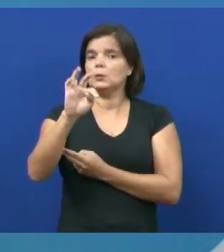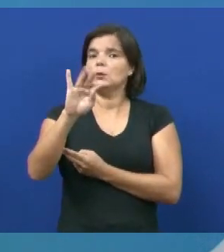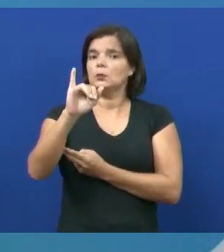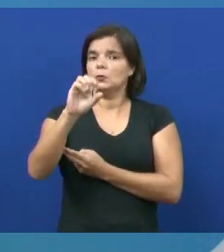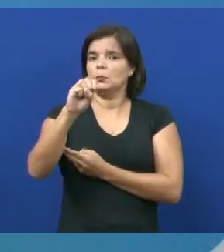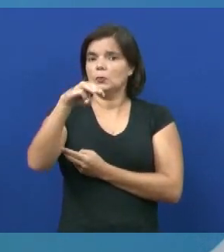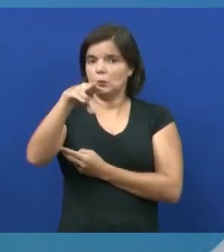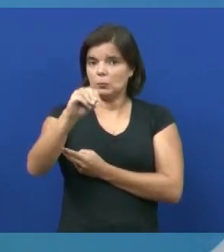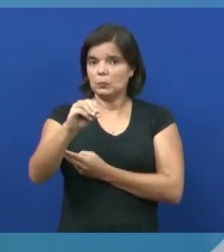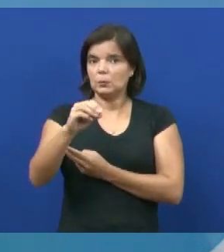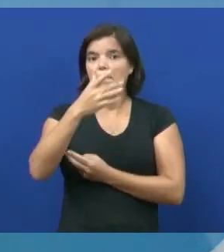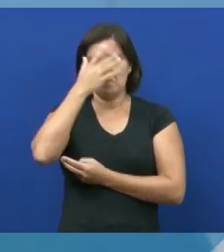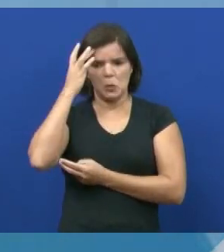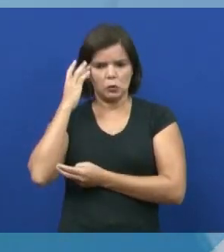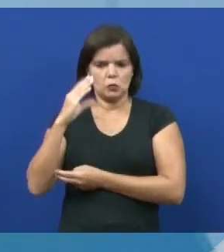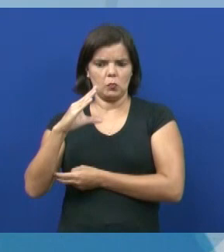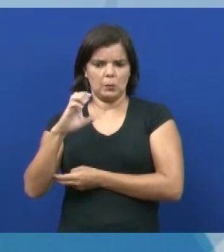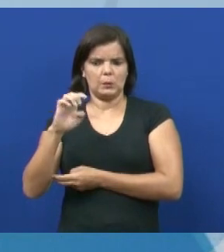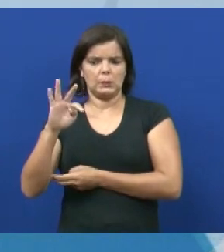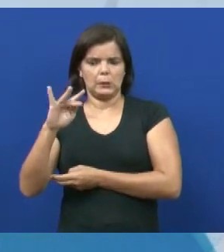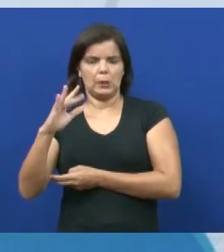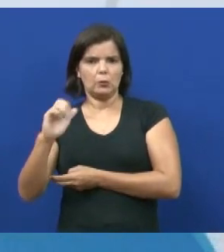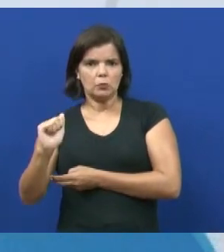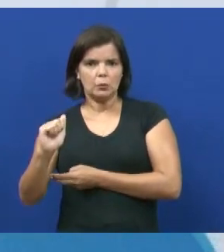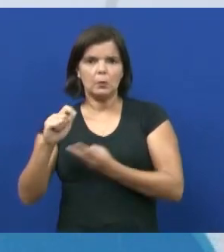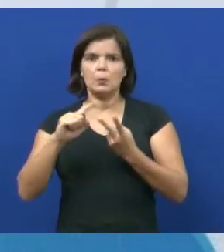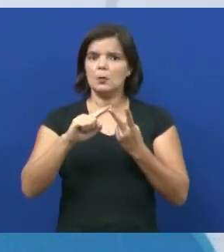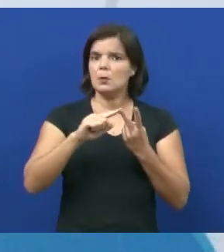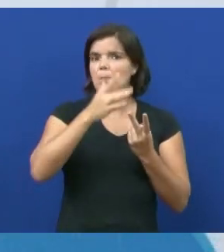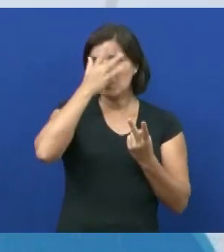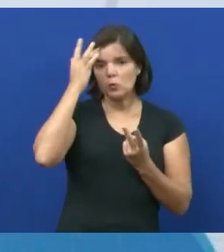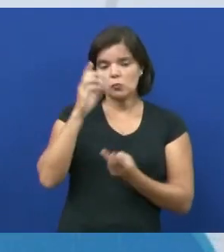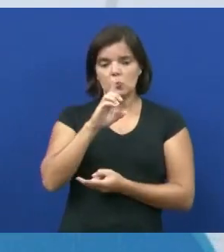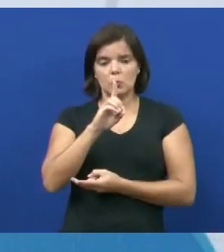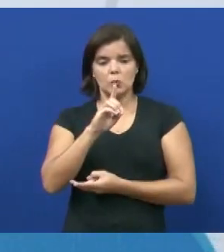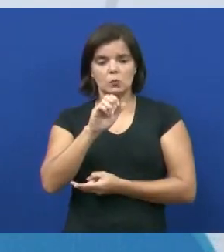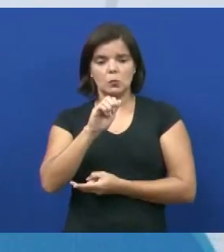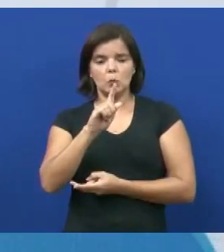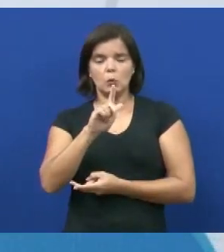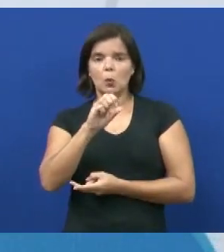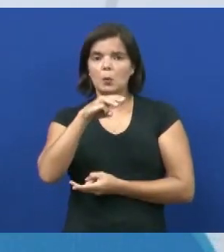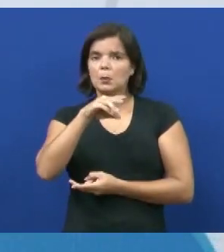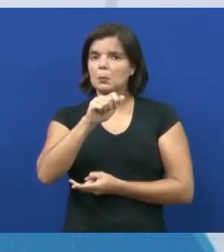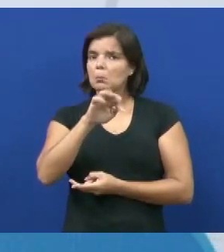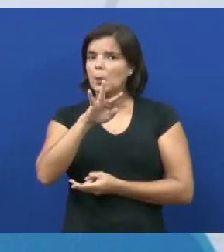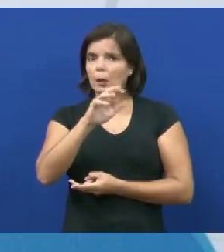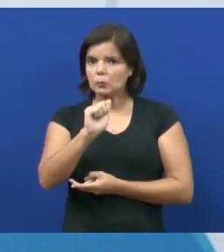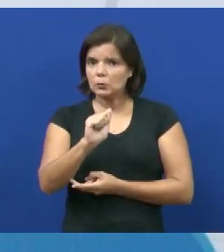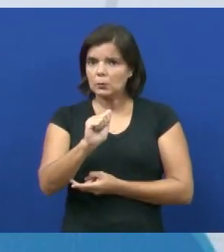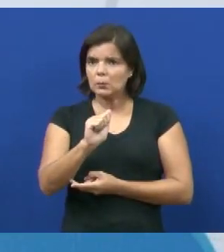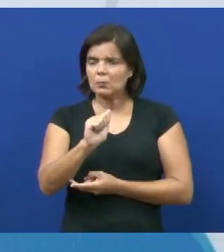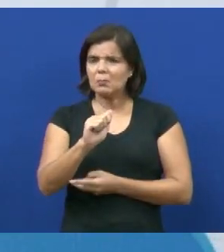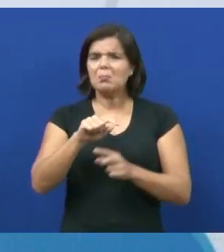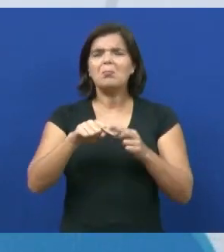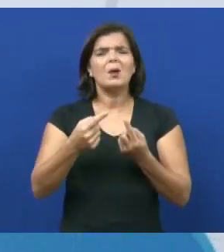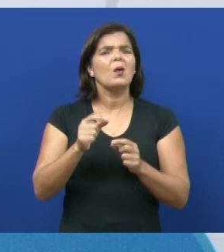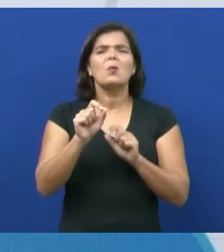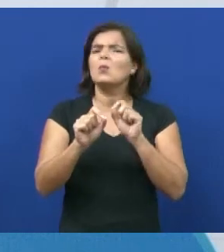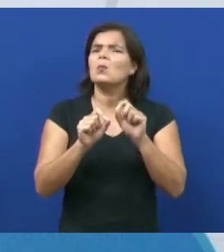pessoas céticas, existem pessoas dogmáticas. Mas afinal, o que